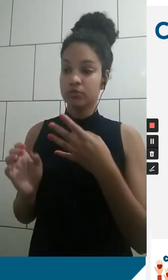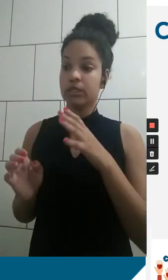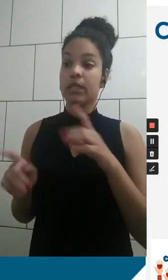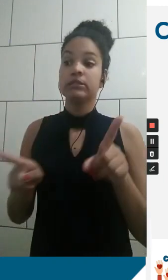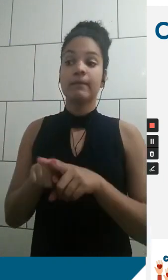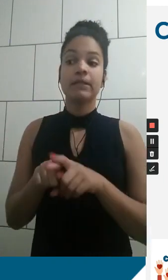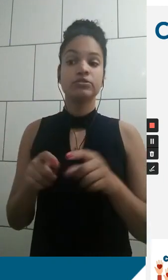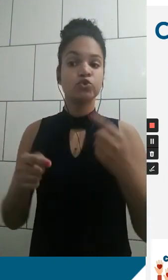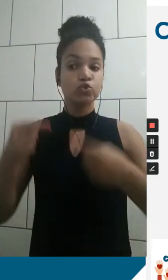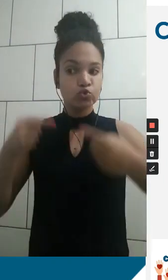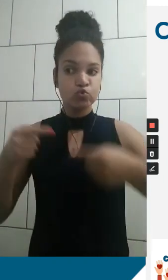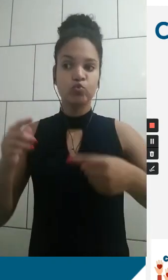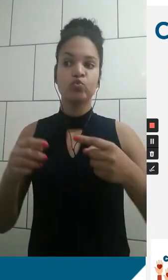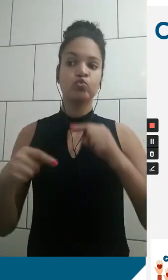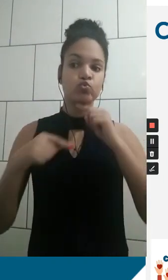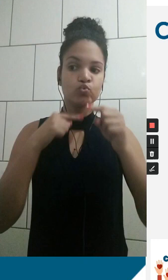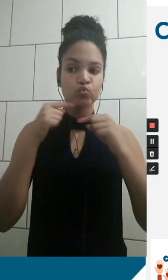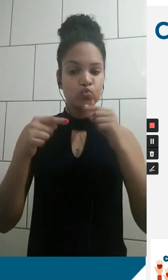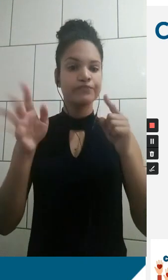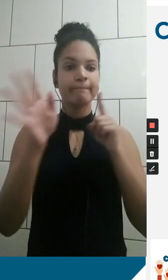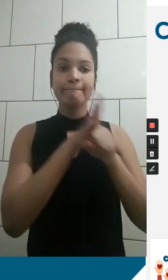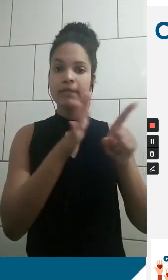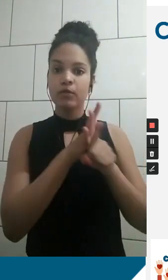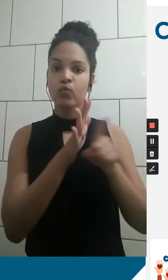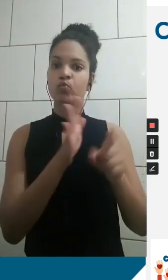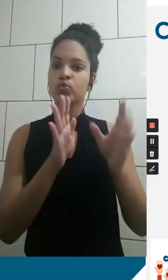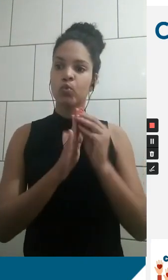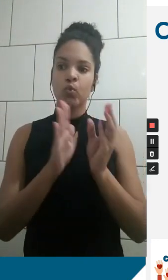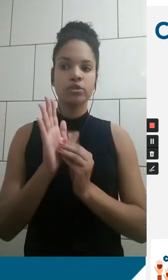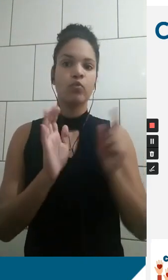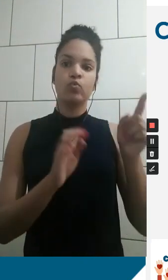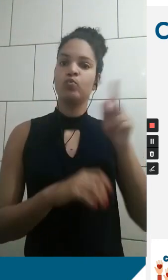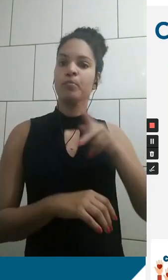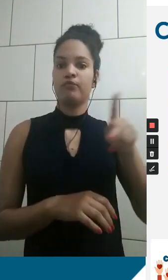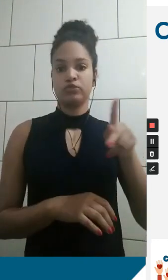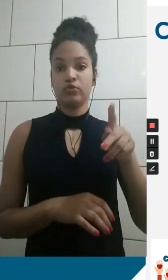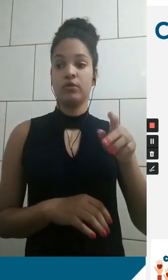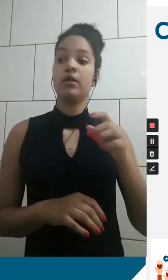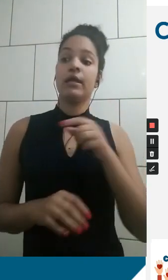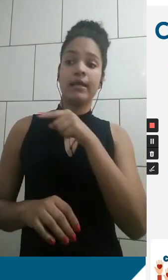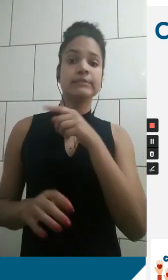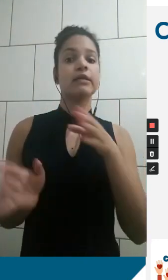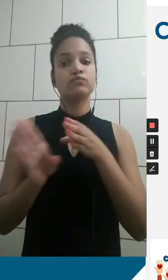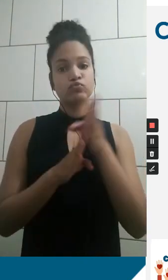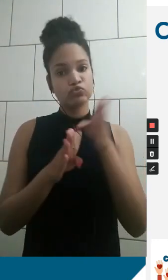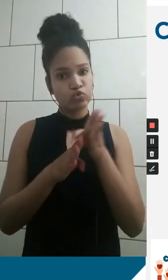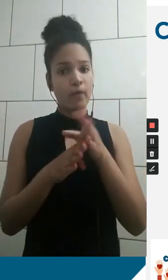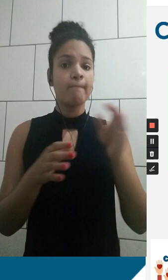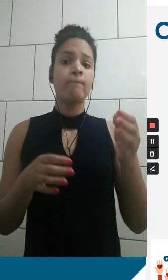Então, essas são as sugestões, né? Procurem exercícios de vestibulares anteriores, discutam com o